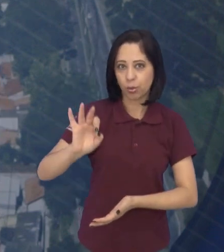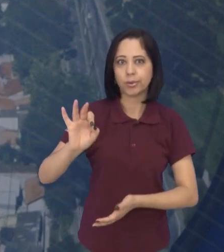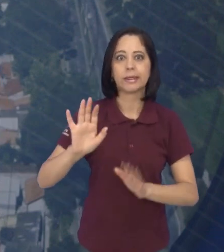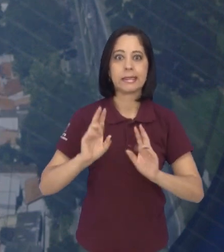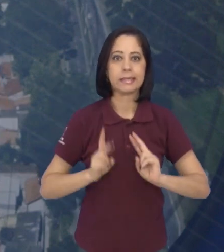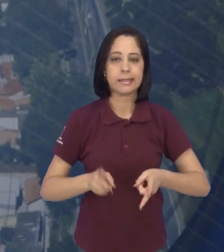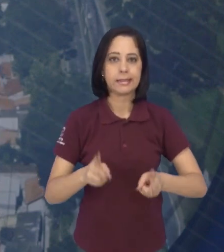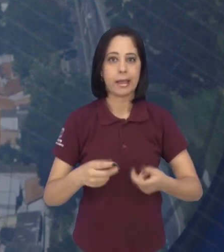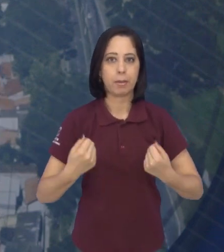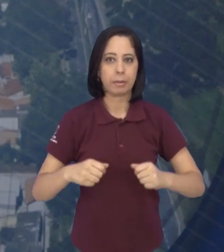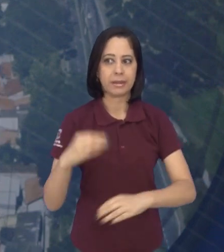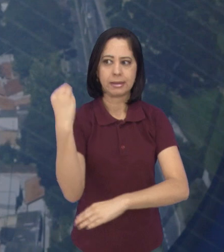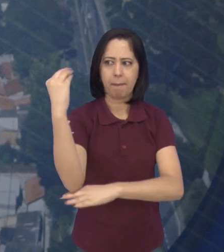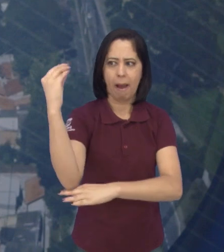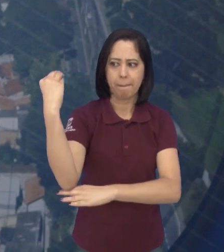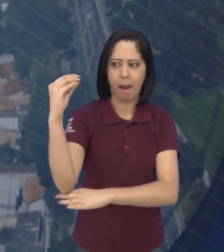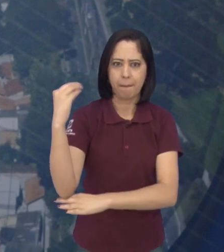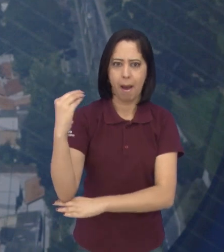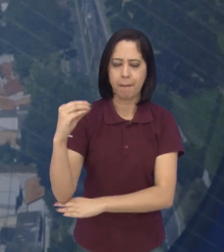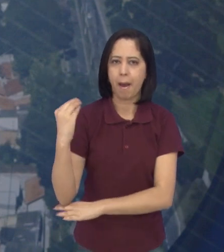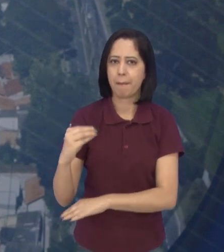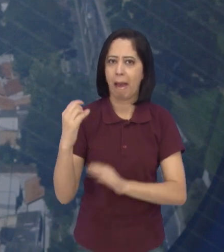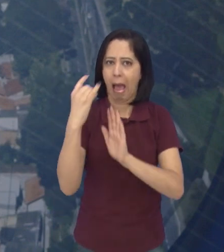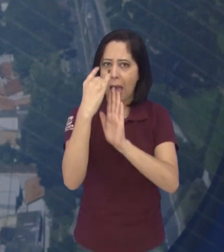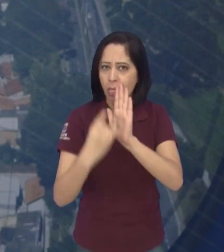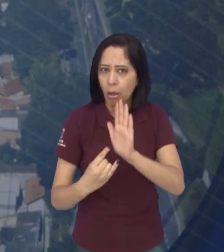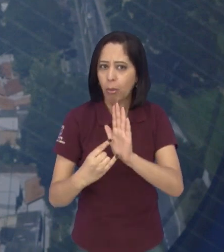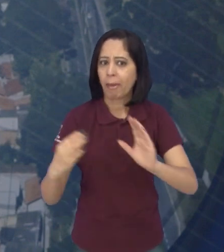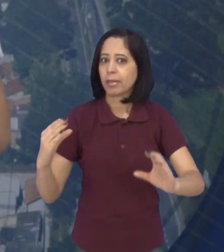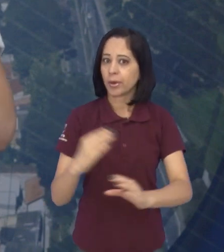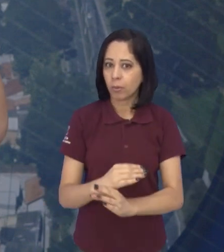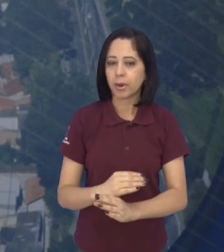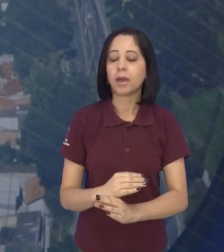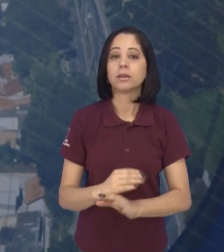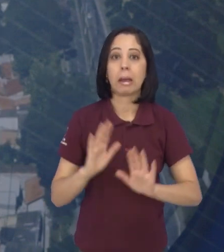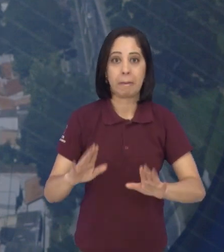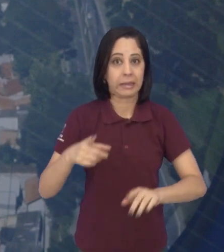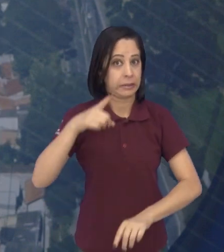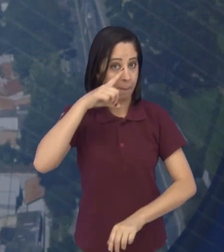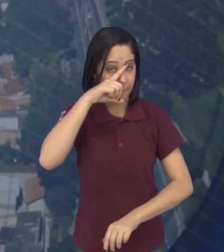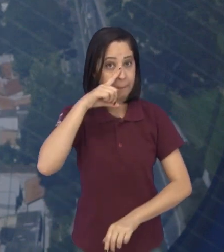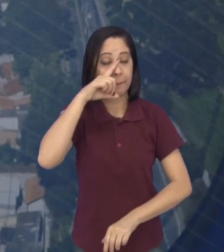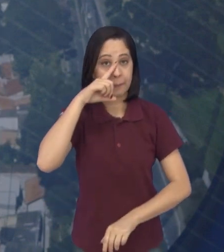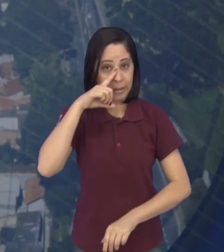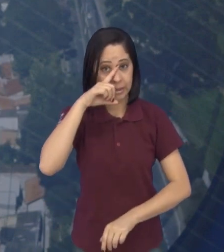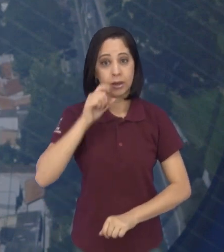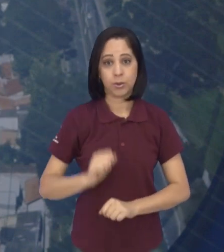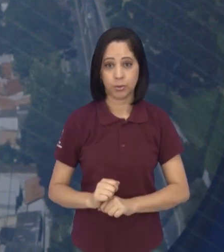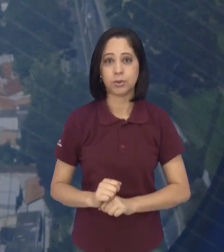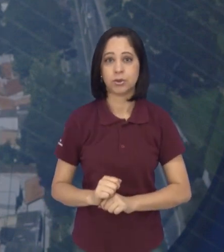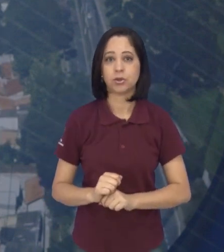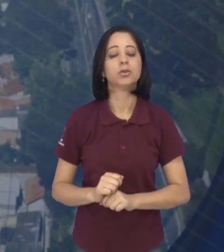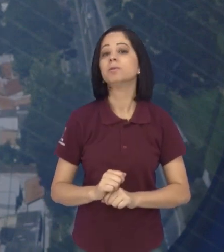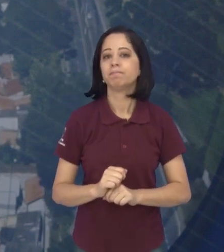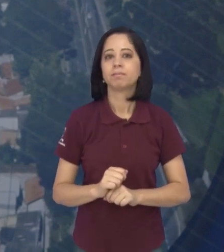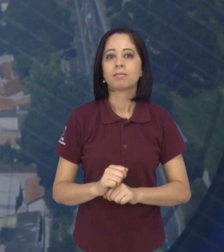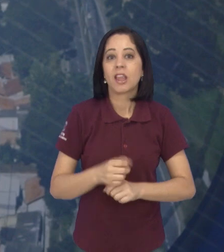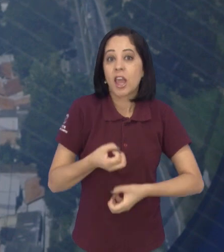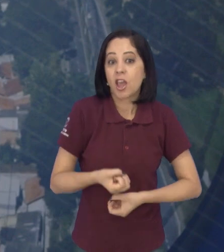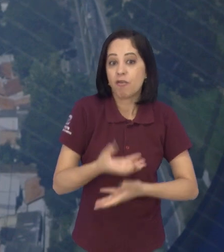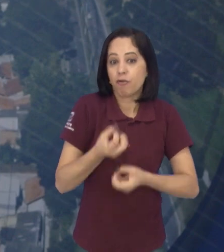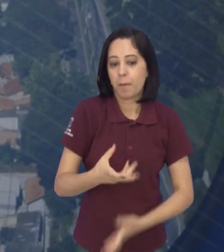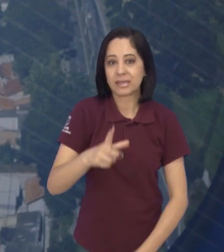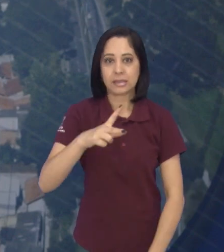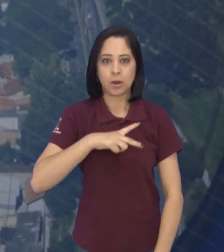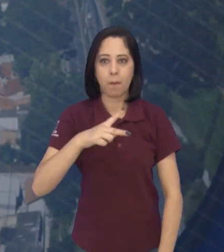raio-x nosso, né? Os dados completos. Saibam que esse hábito é perigosíssimo. Proteção de dados, portanto, é o